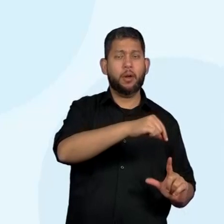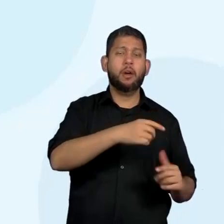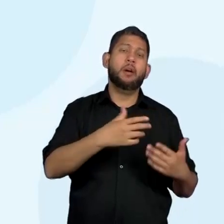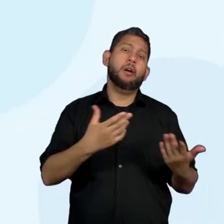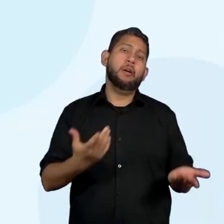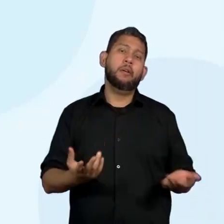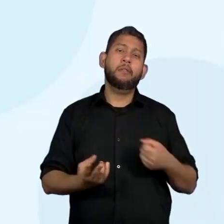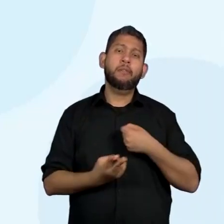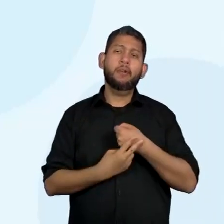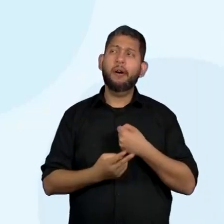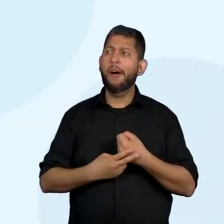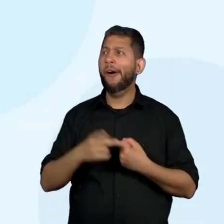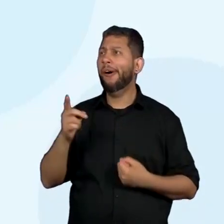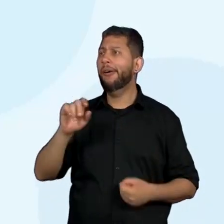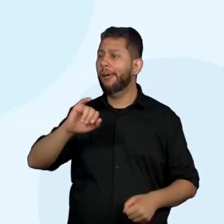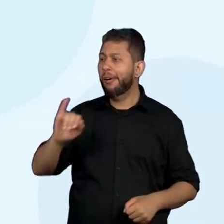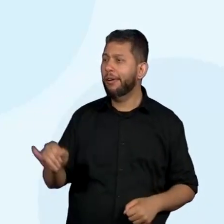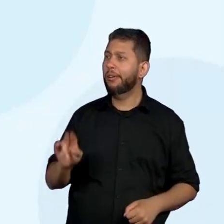vermes